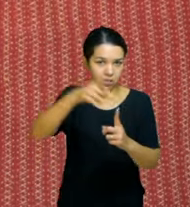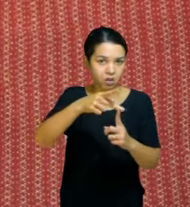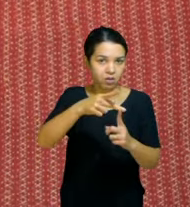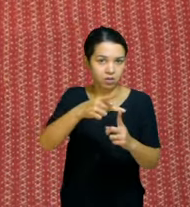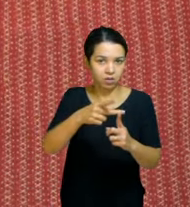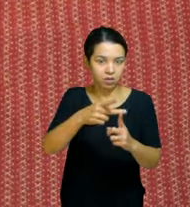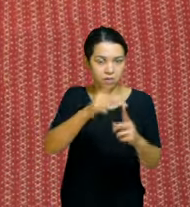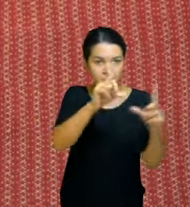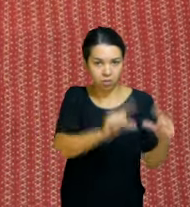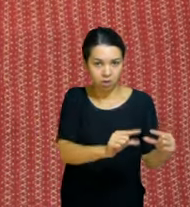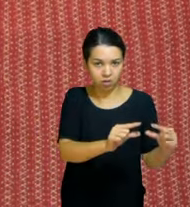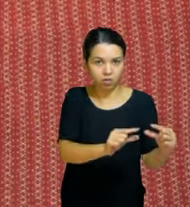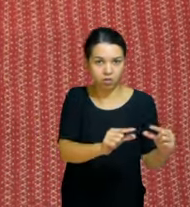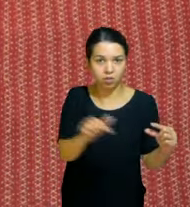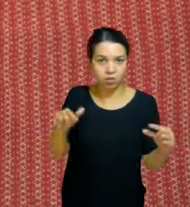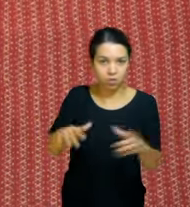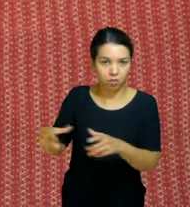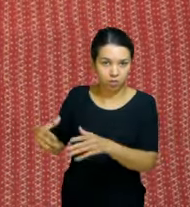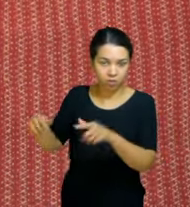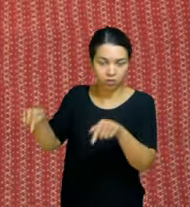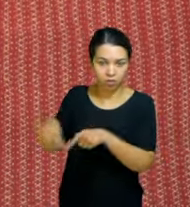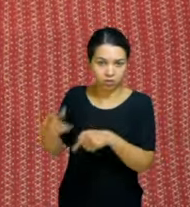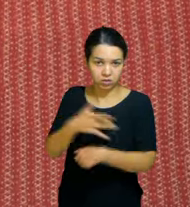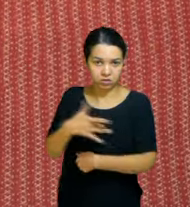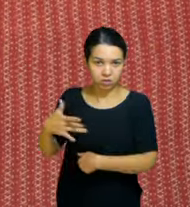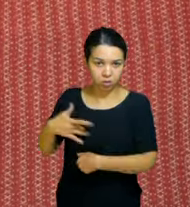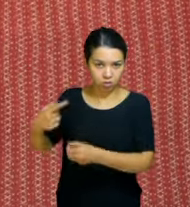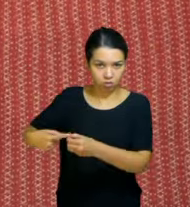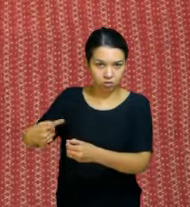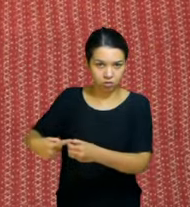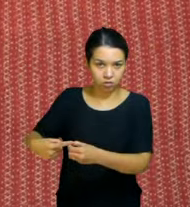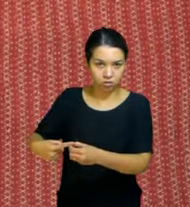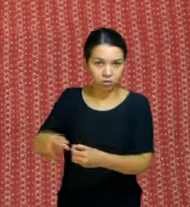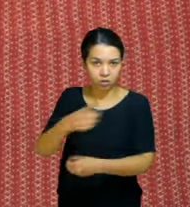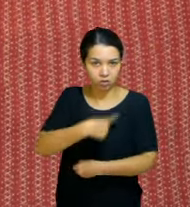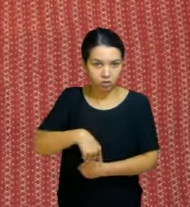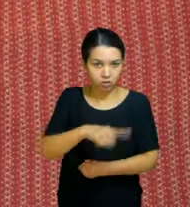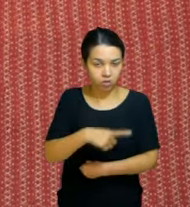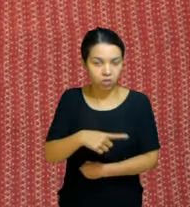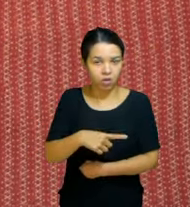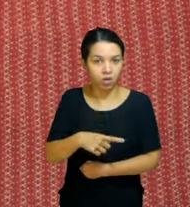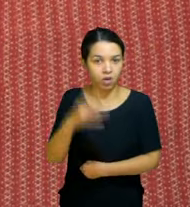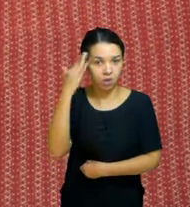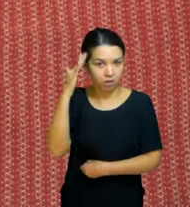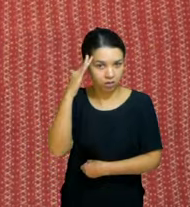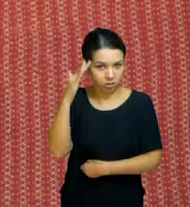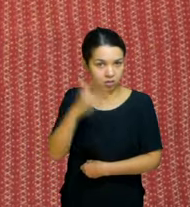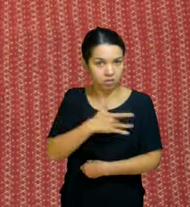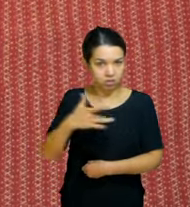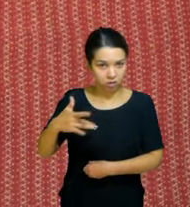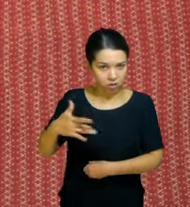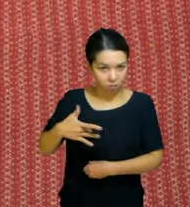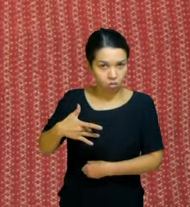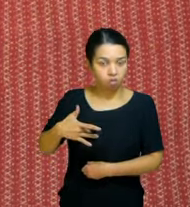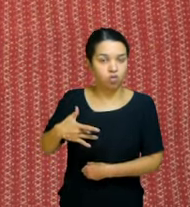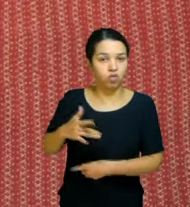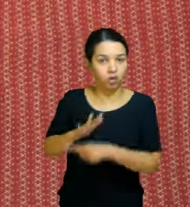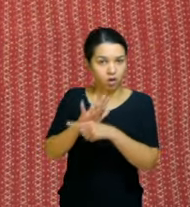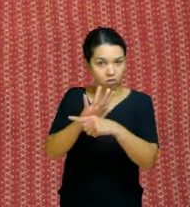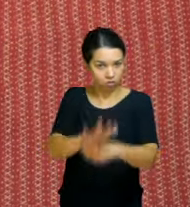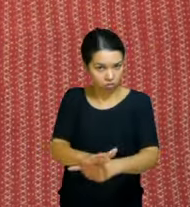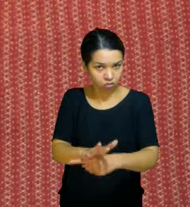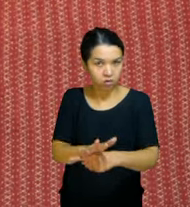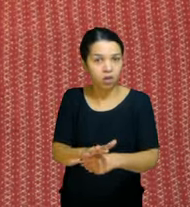municipal. E se a gente entende hoje o esporte enquanto saúde preventiva, eu acredito que ele deve